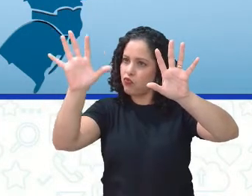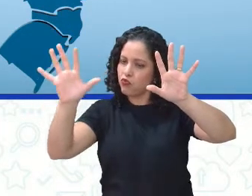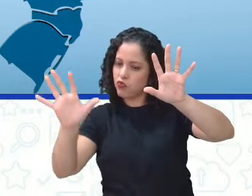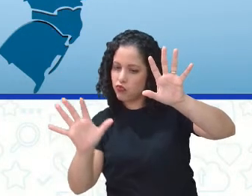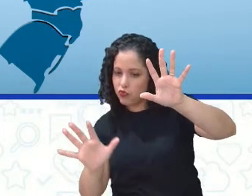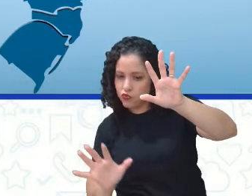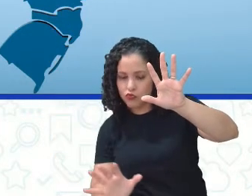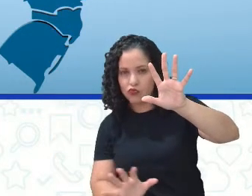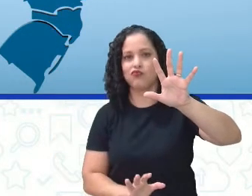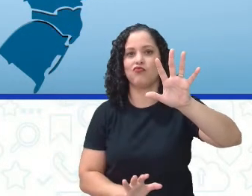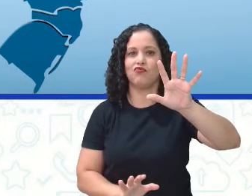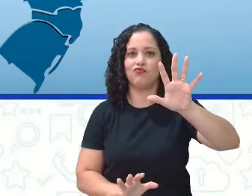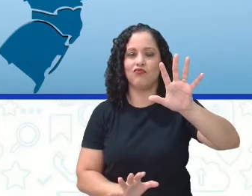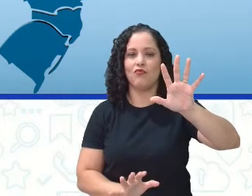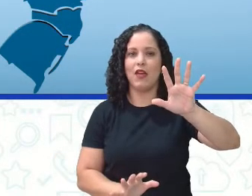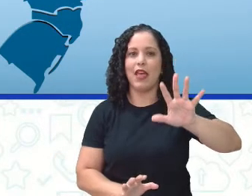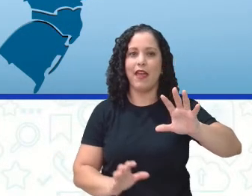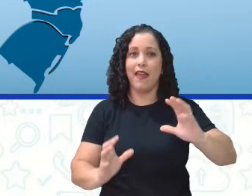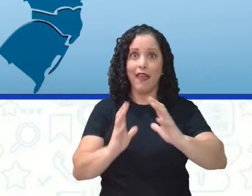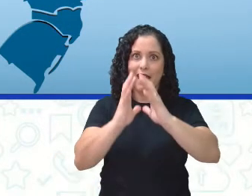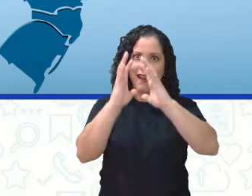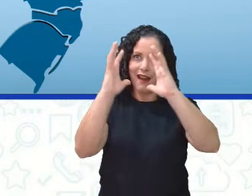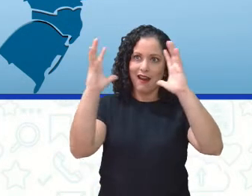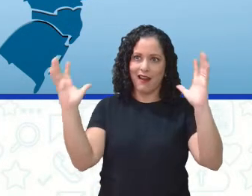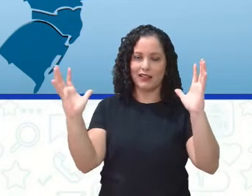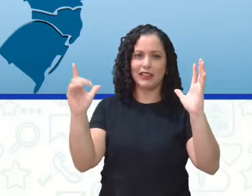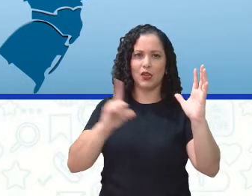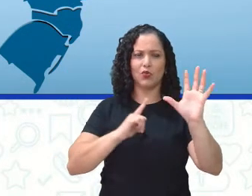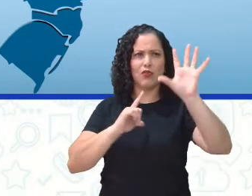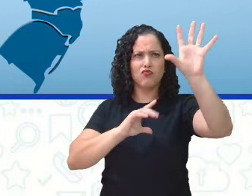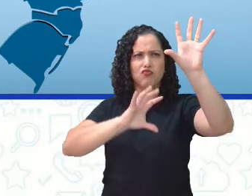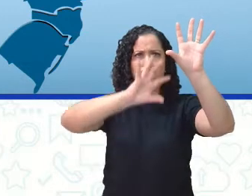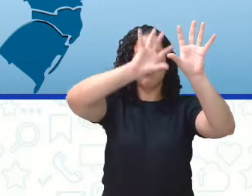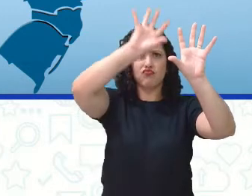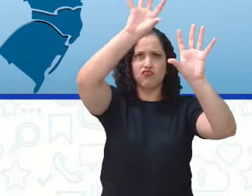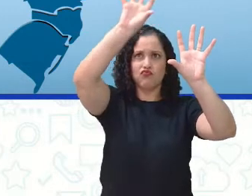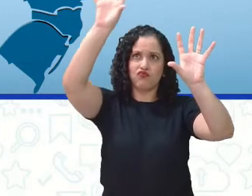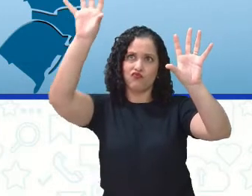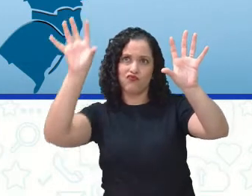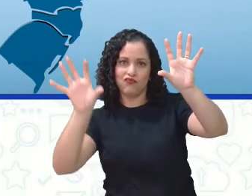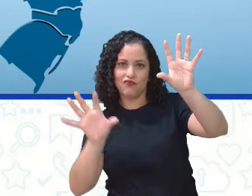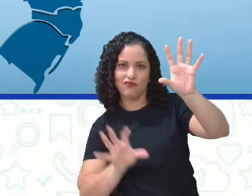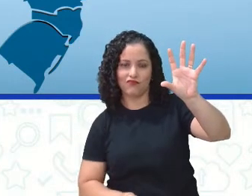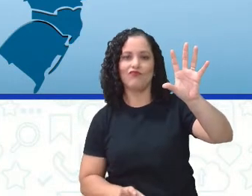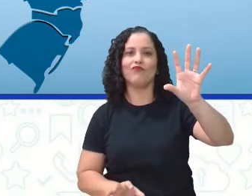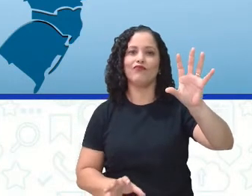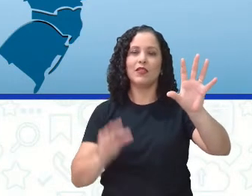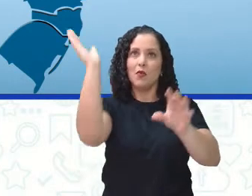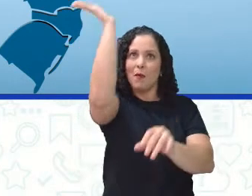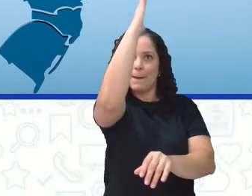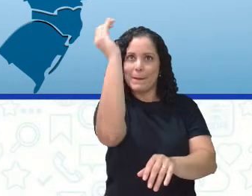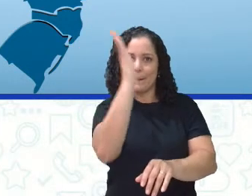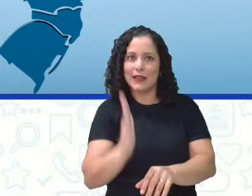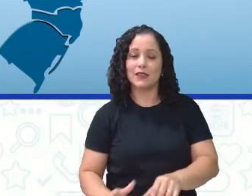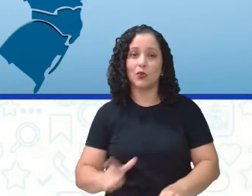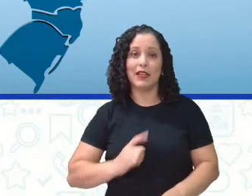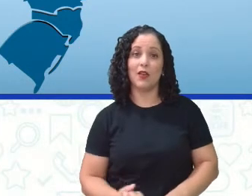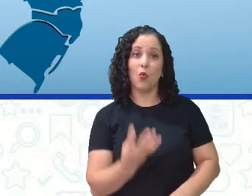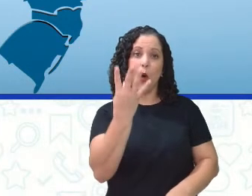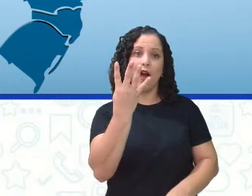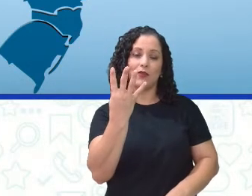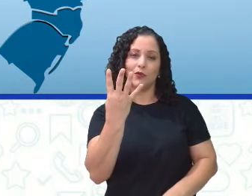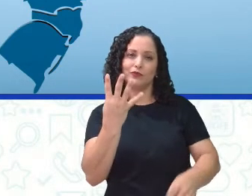do Equador. Então, ele vai sofrer algumas divisões. E eu trouxe aí para vocês que o território brasileiro tem 4 fusos